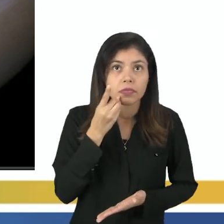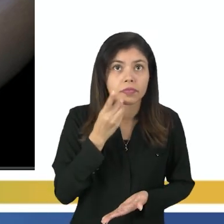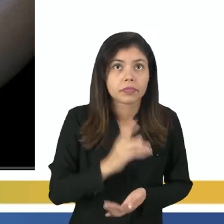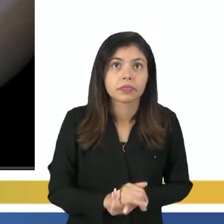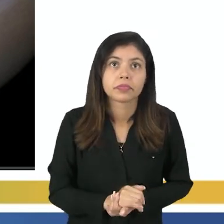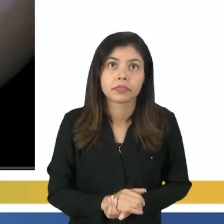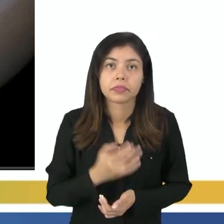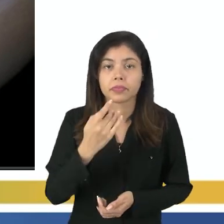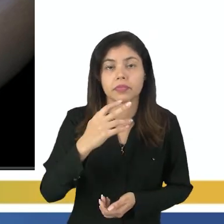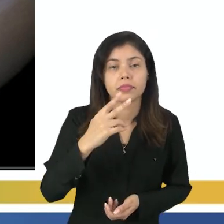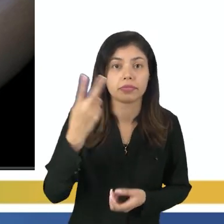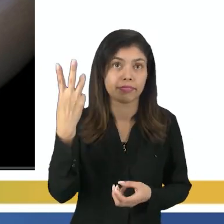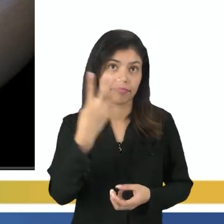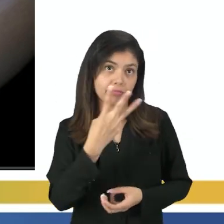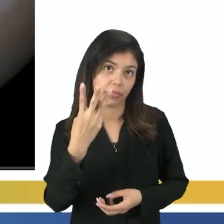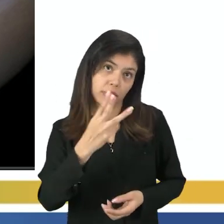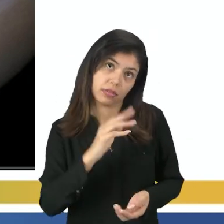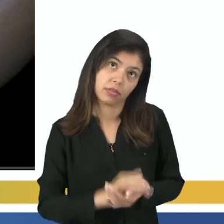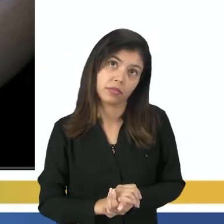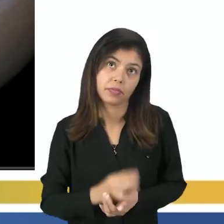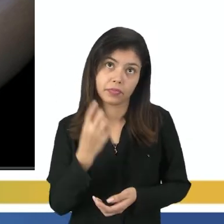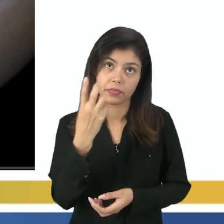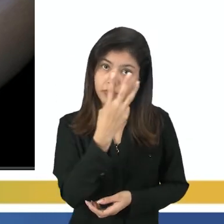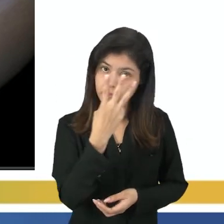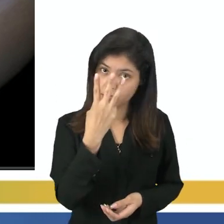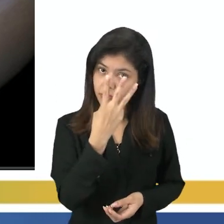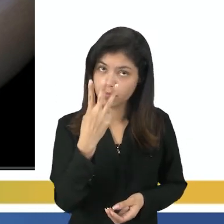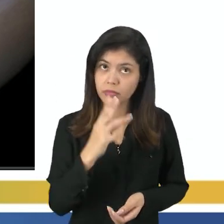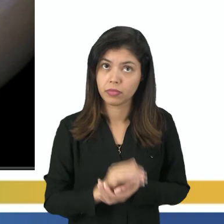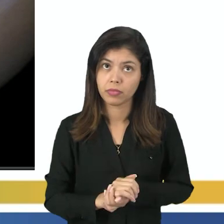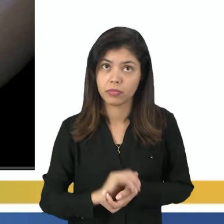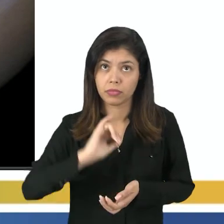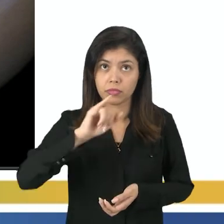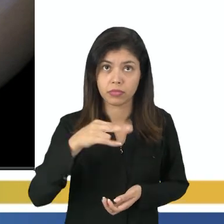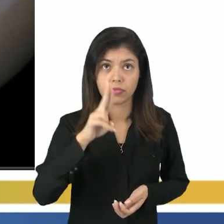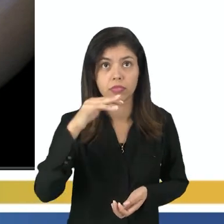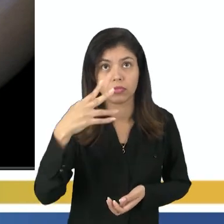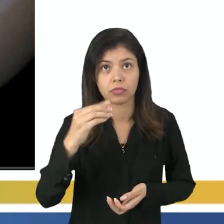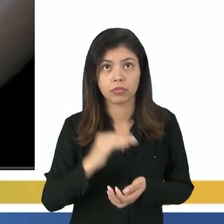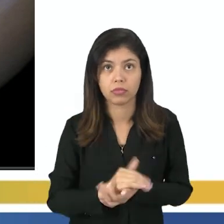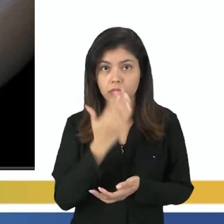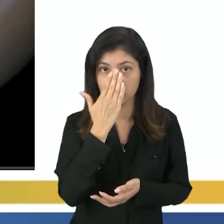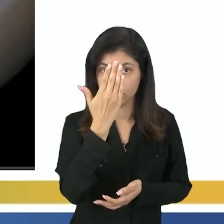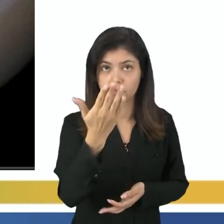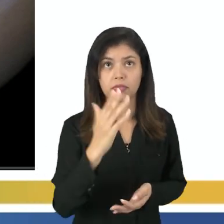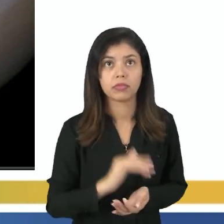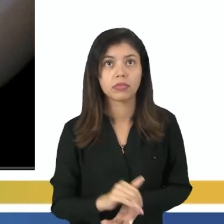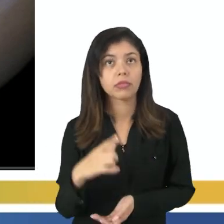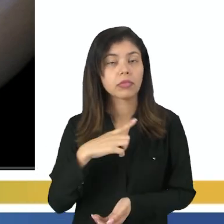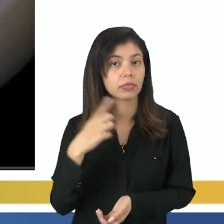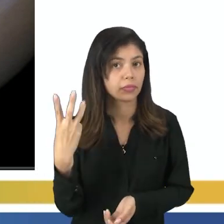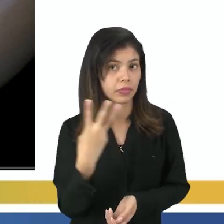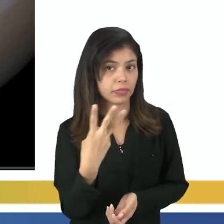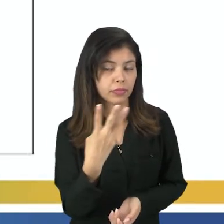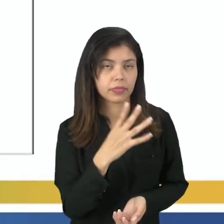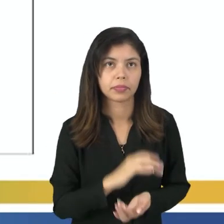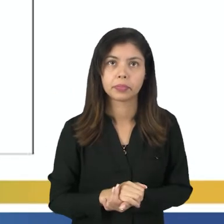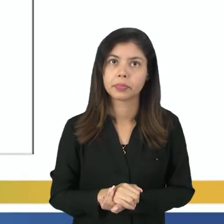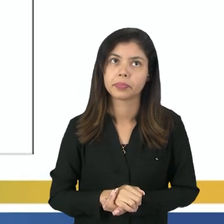eclipse triplo, né? Temos ali 3 luas de Júpiter na frente lá do Sol, e aí está ocasionando 3 sombras,